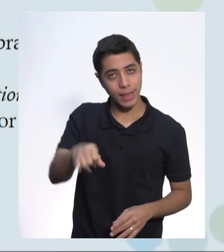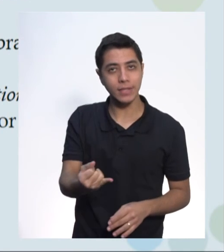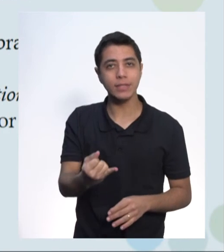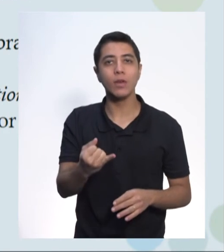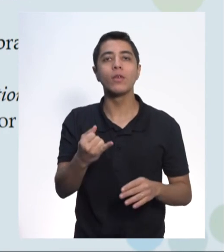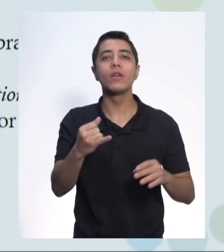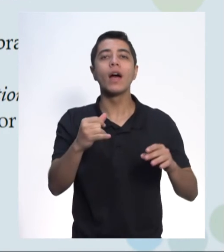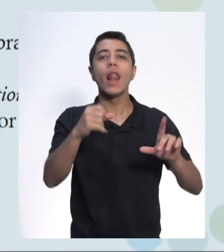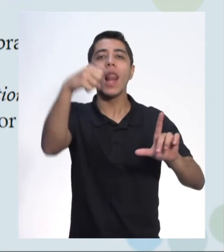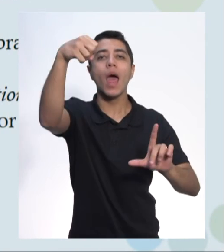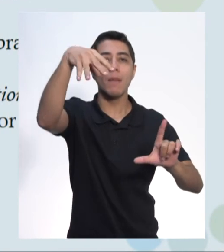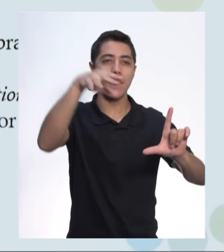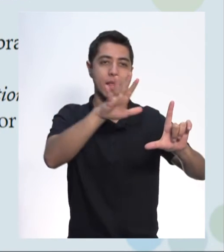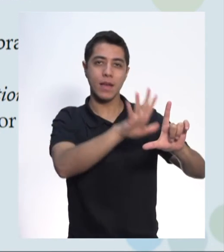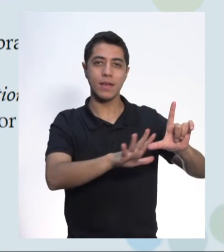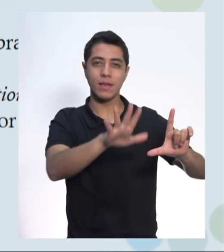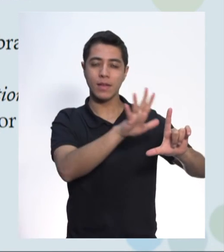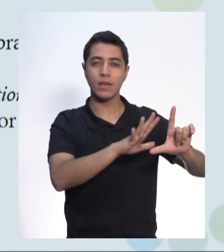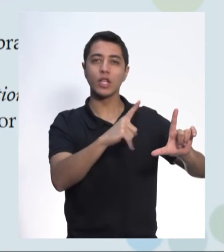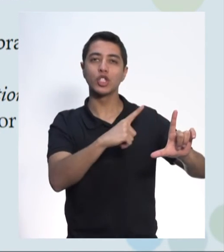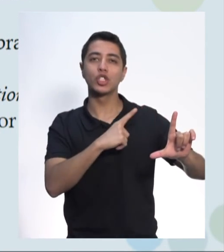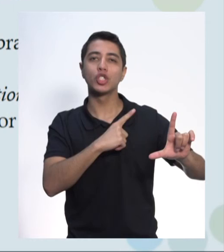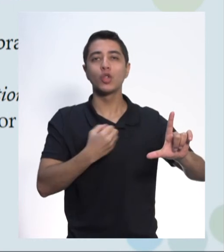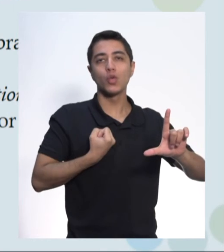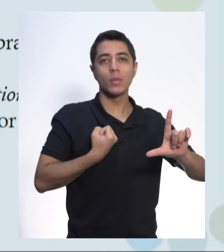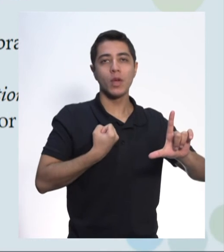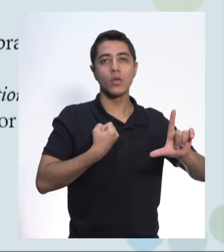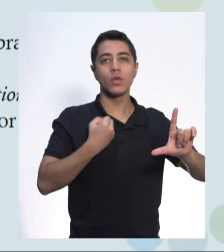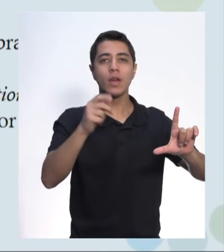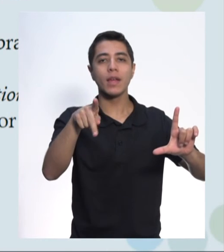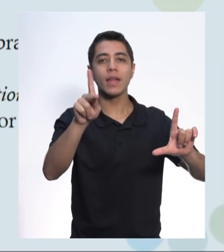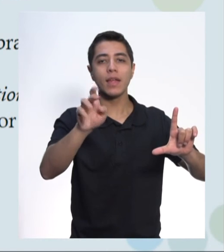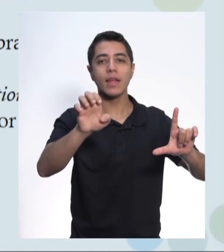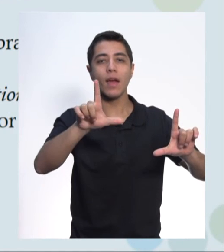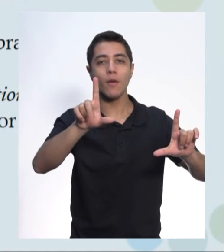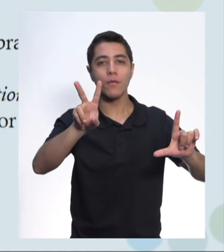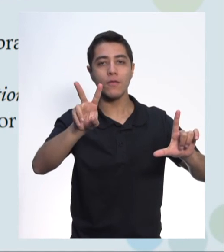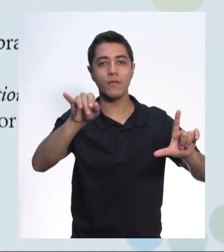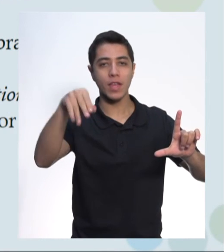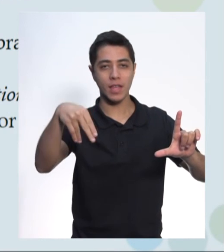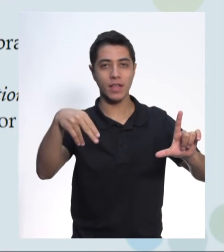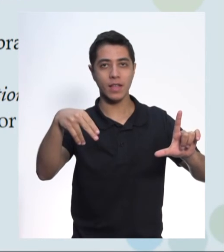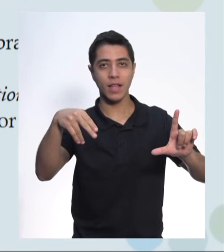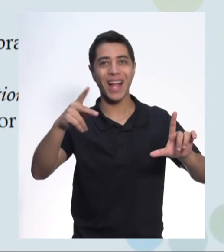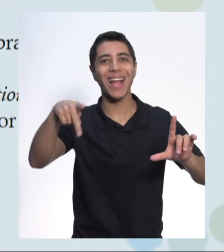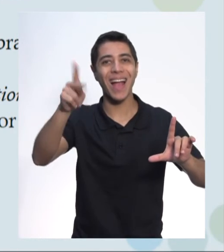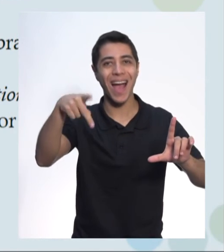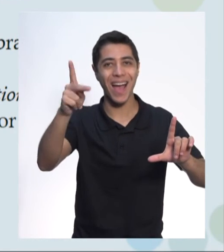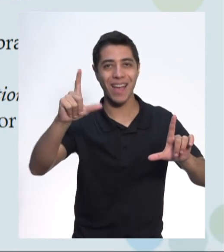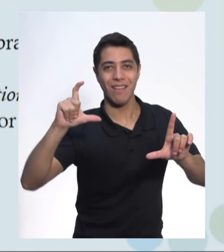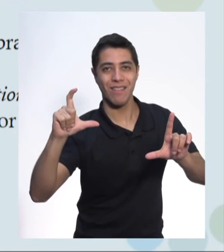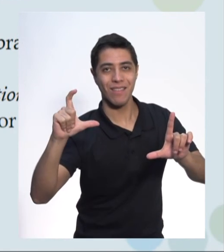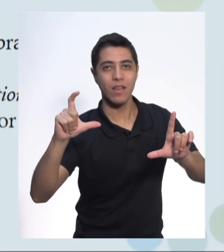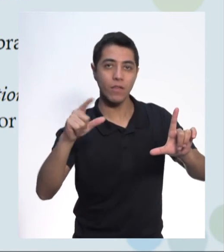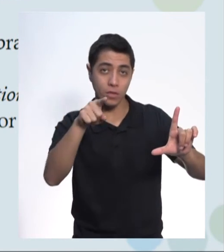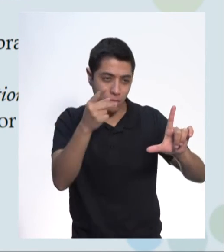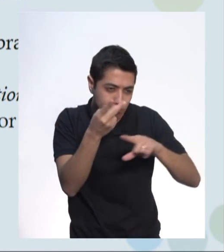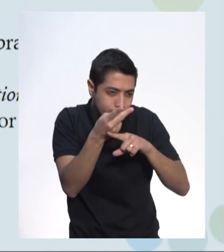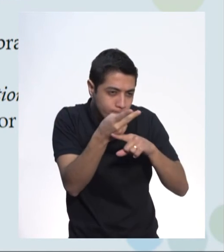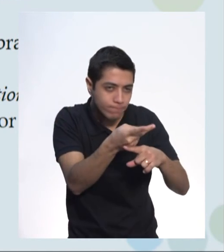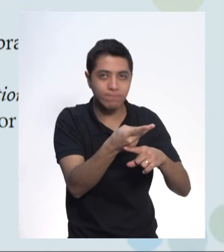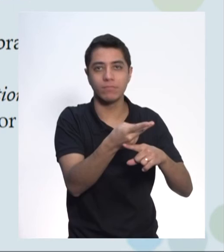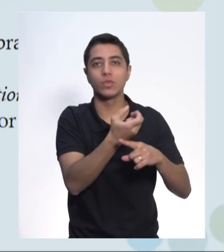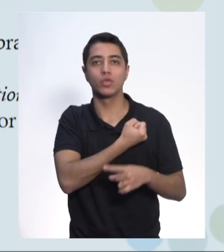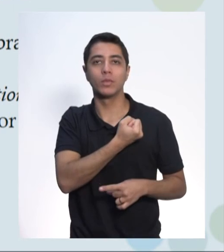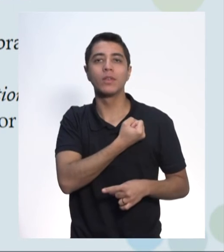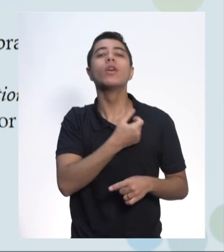kelvins, né? Aí o próximo à luz solar é uma temperatura de 5.800, né? A gente tem luzes que reproduzem essa temperatura com maior fidelidade,